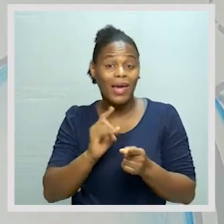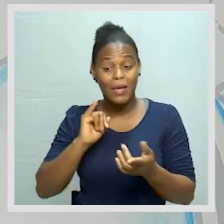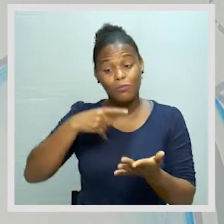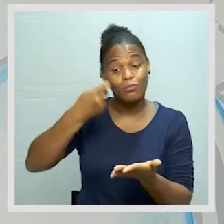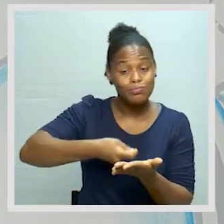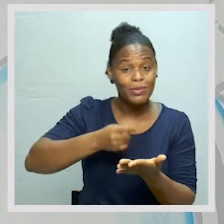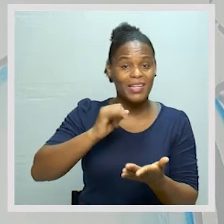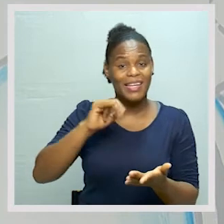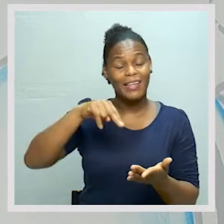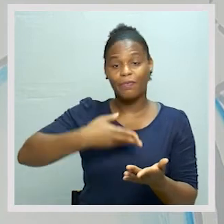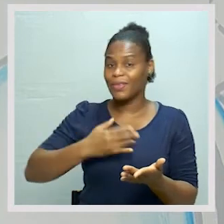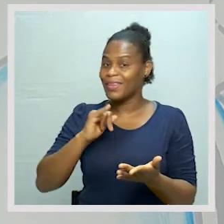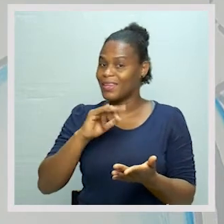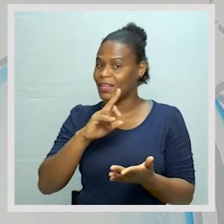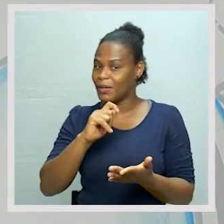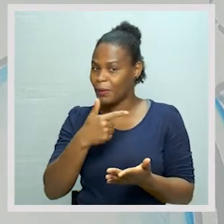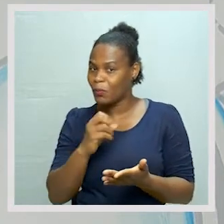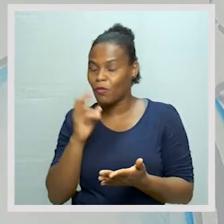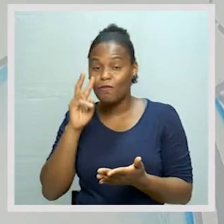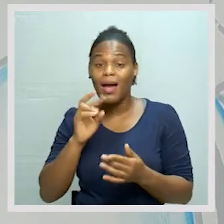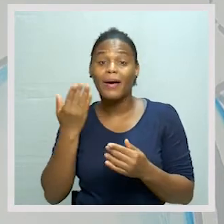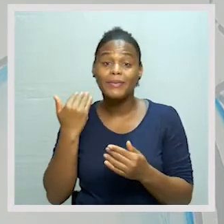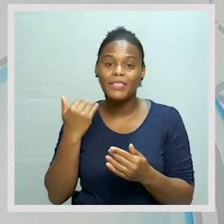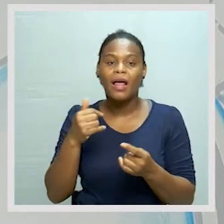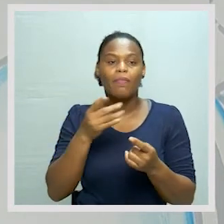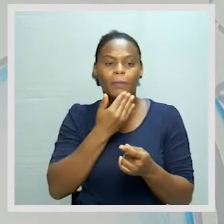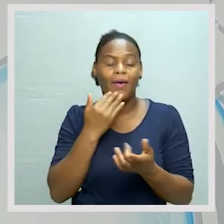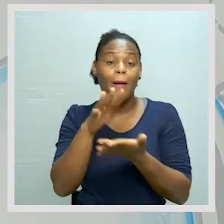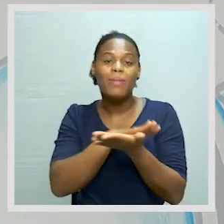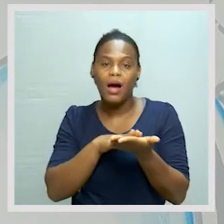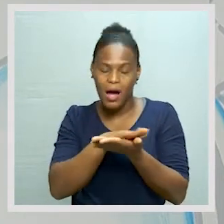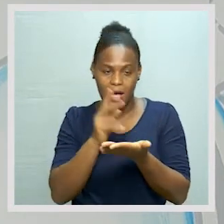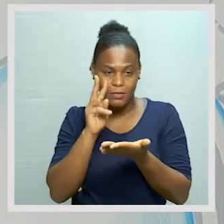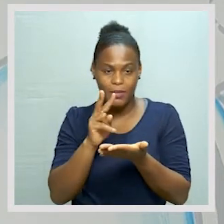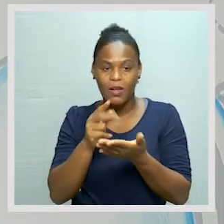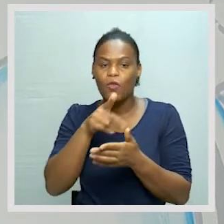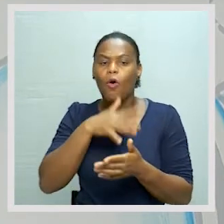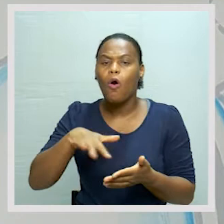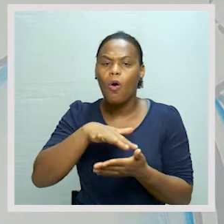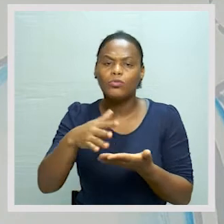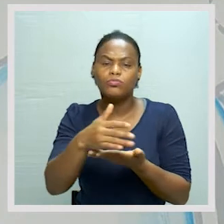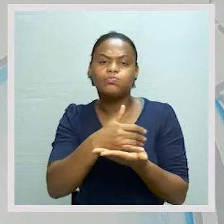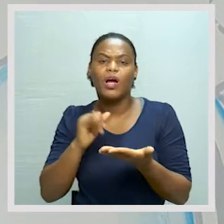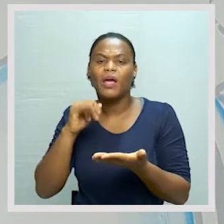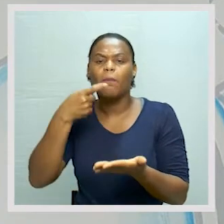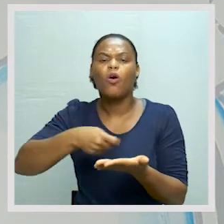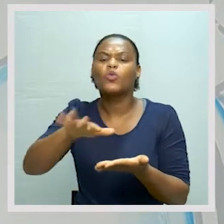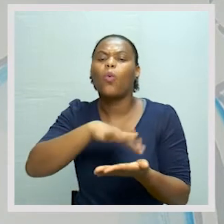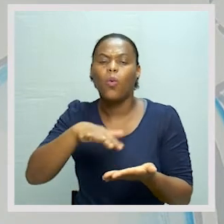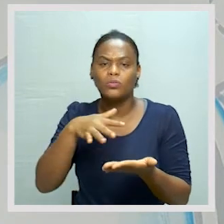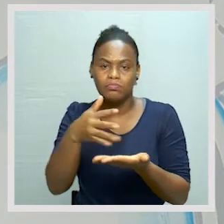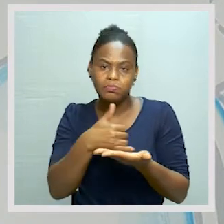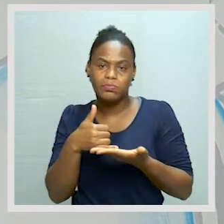impostos indiretos. Tem a ver com a base de incidência, ou seja, de onde nós vamos cobrar o imposto. Se o